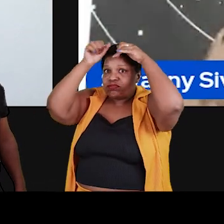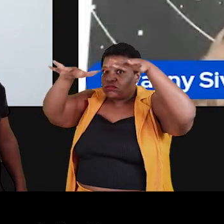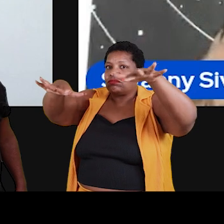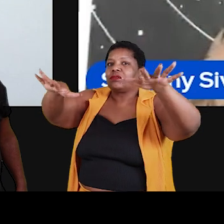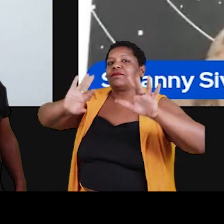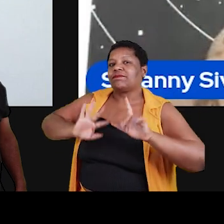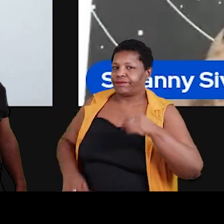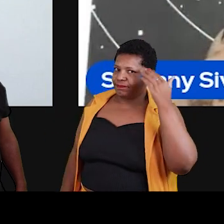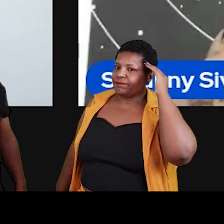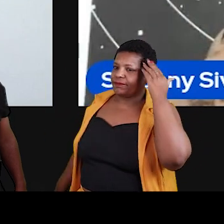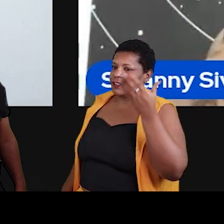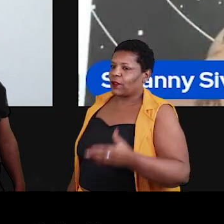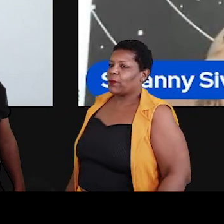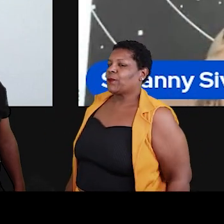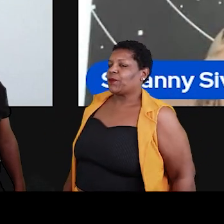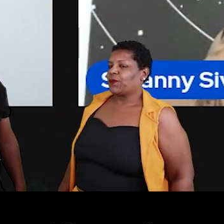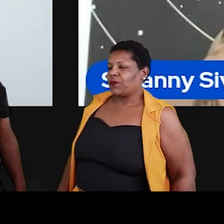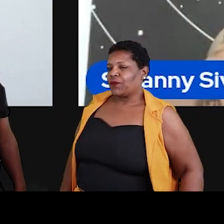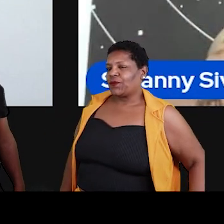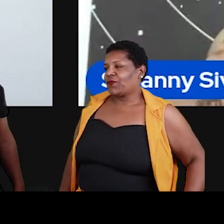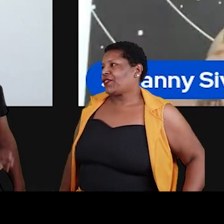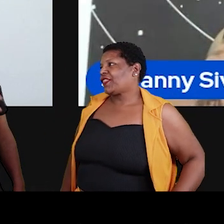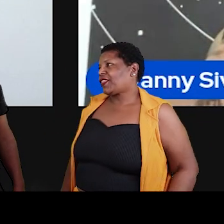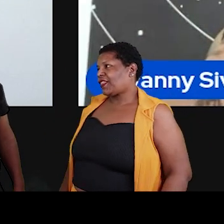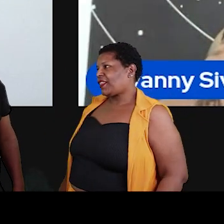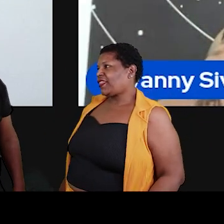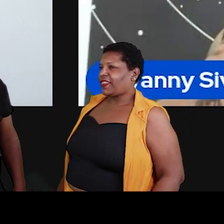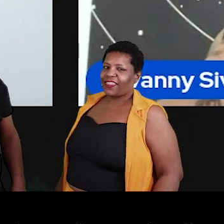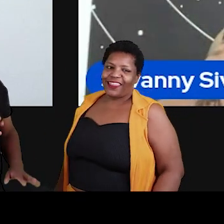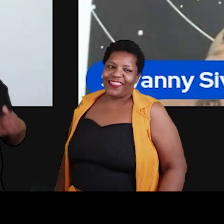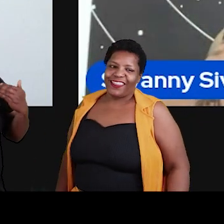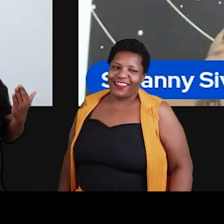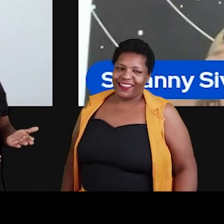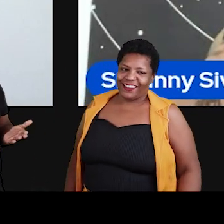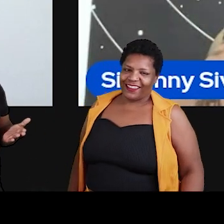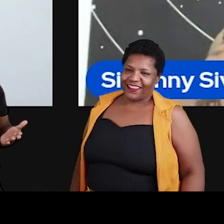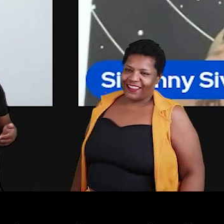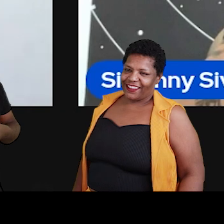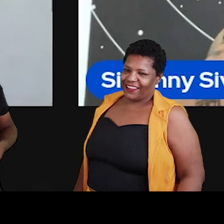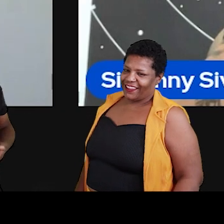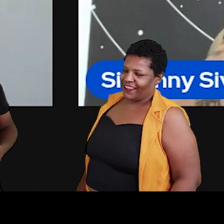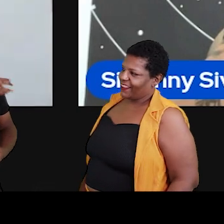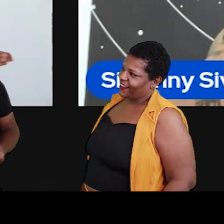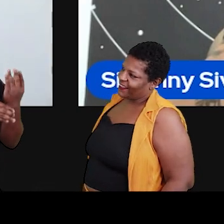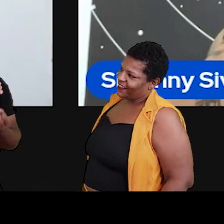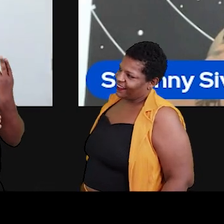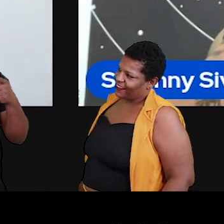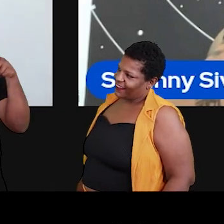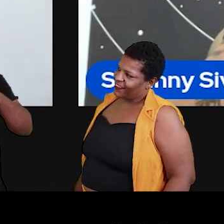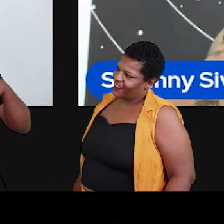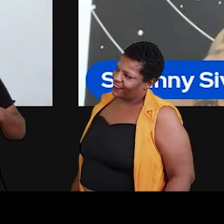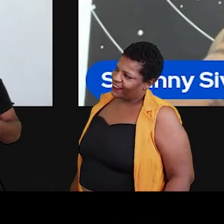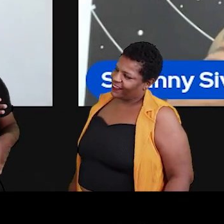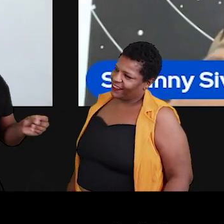Bacana. E então, tá vindo mais produções por aí. Como